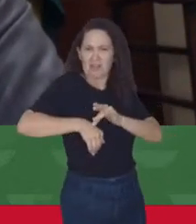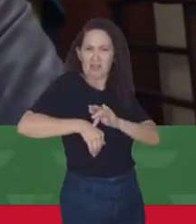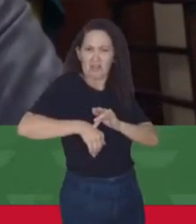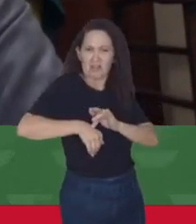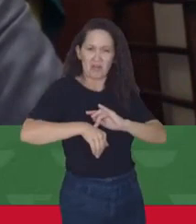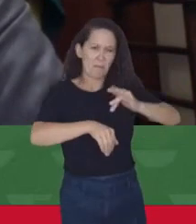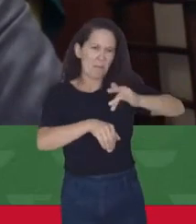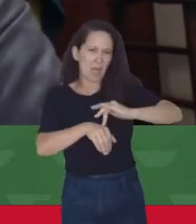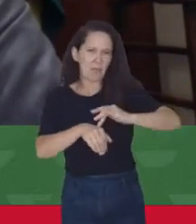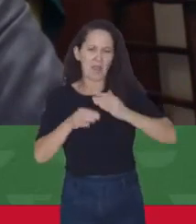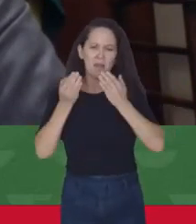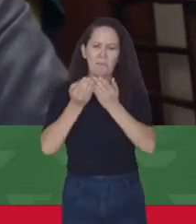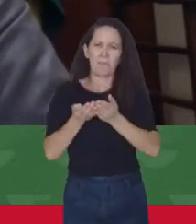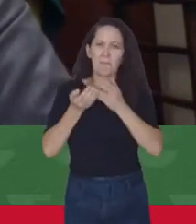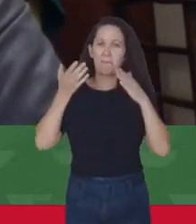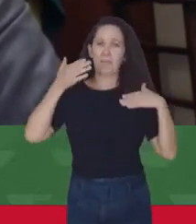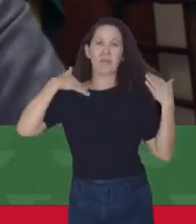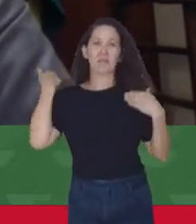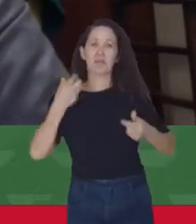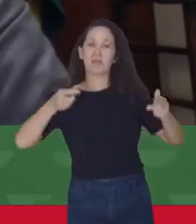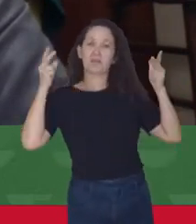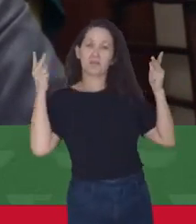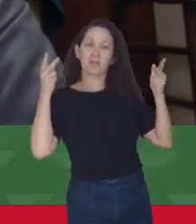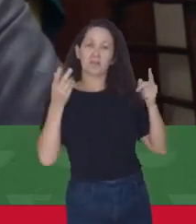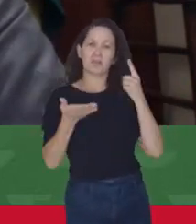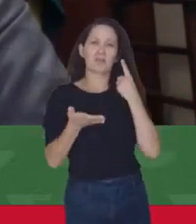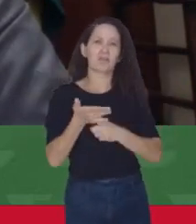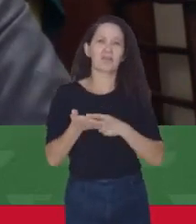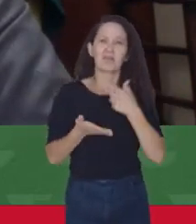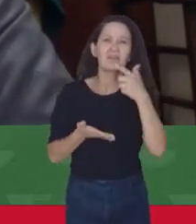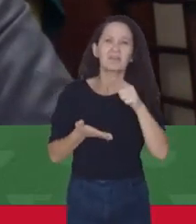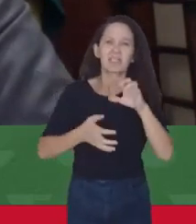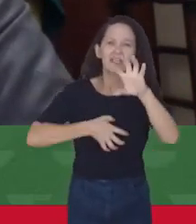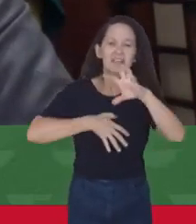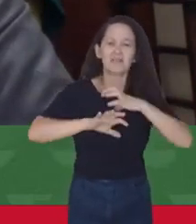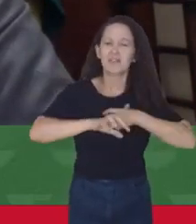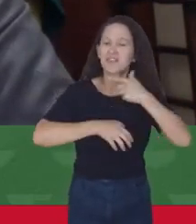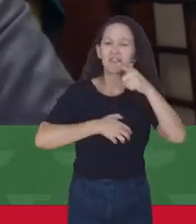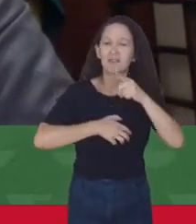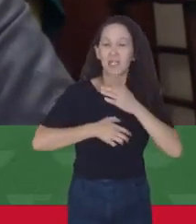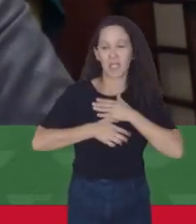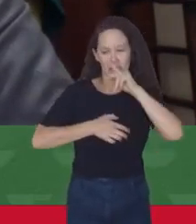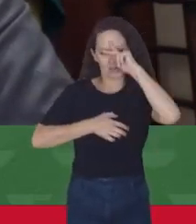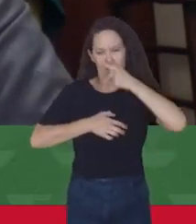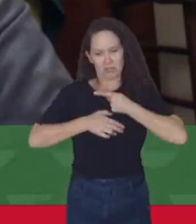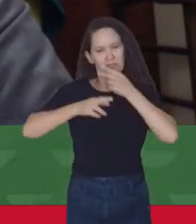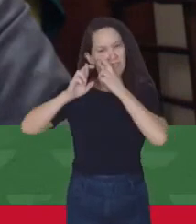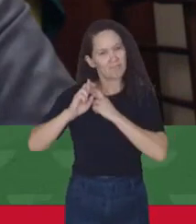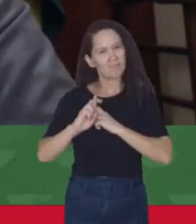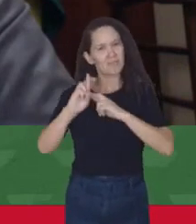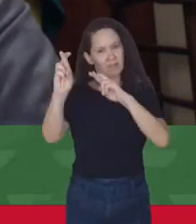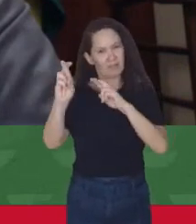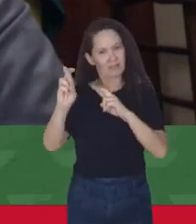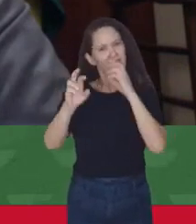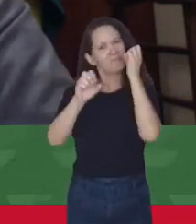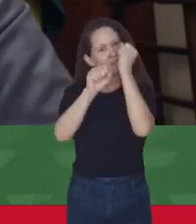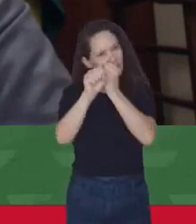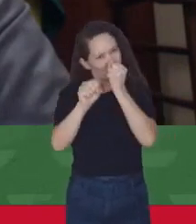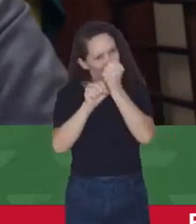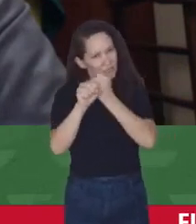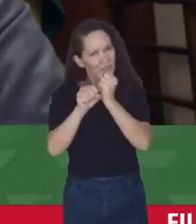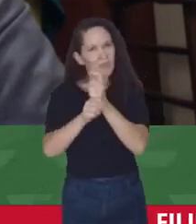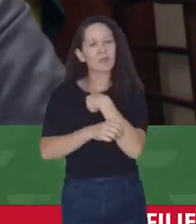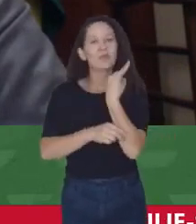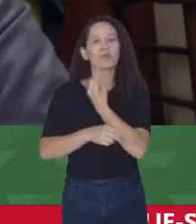nenhum compromisso. Portanto, eu tenho esta esperança também, né, que esta construção, que